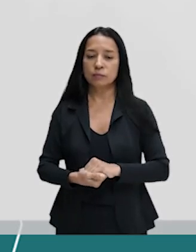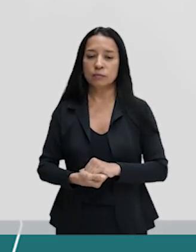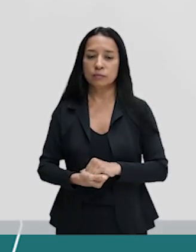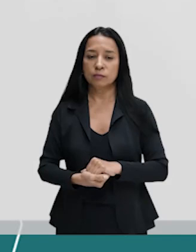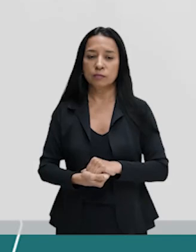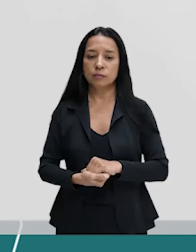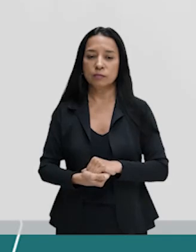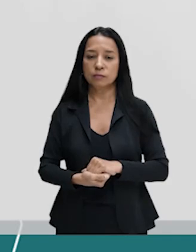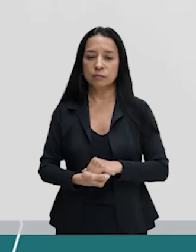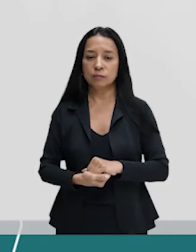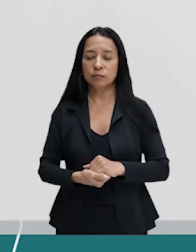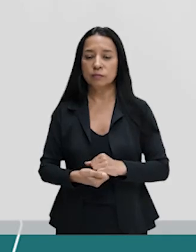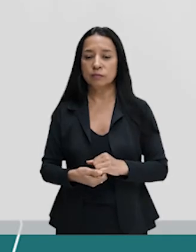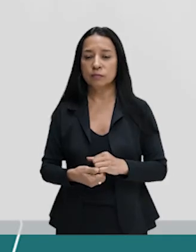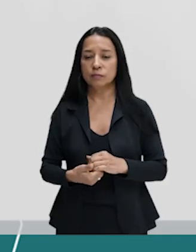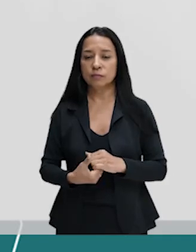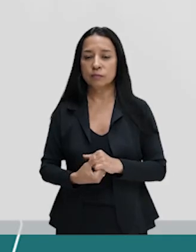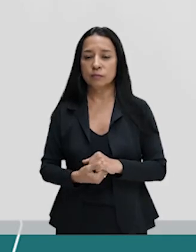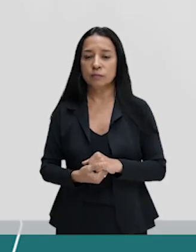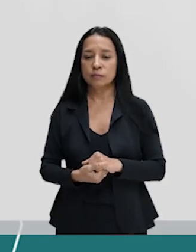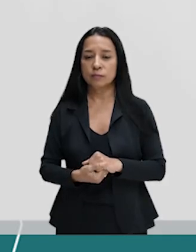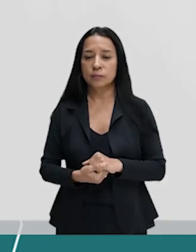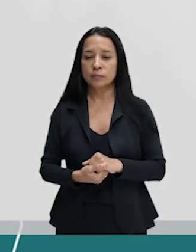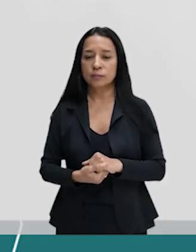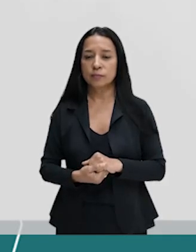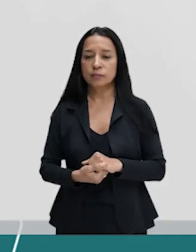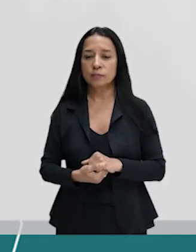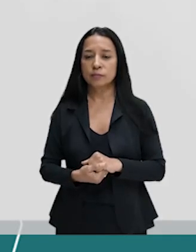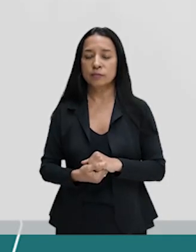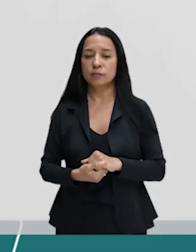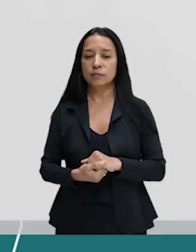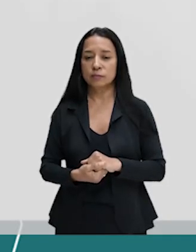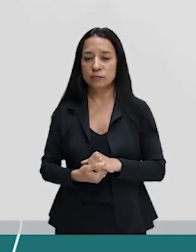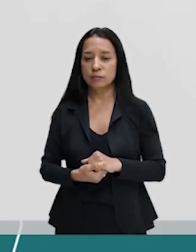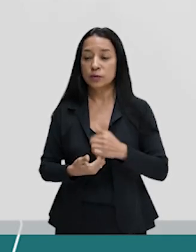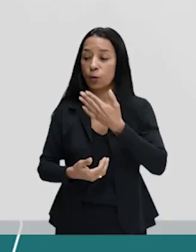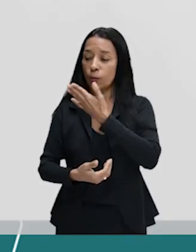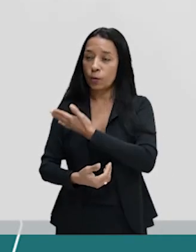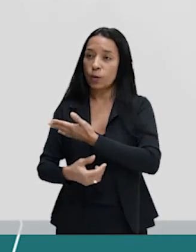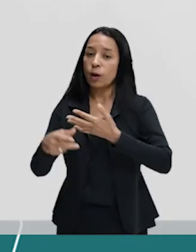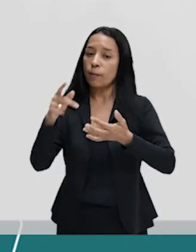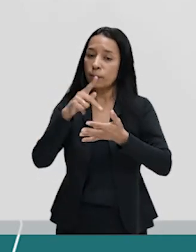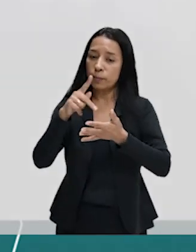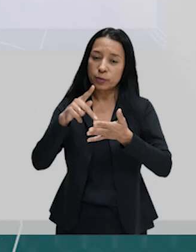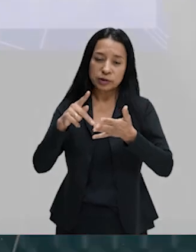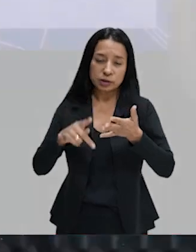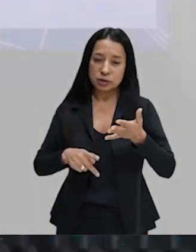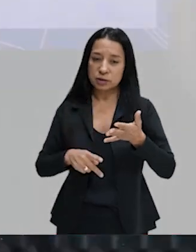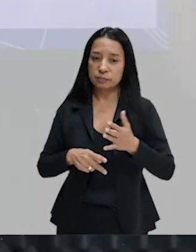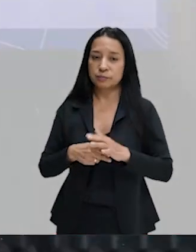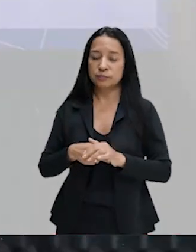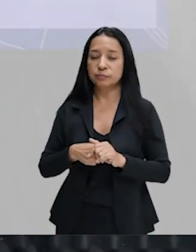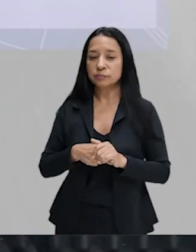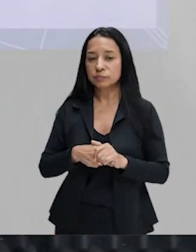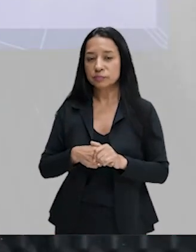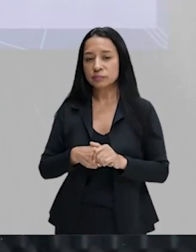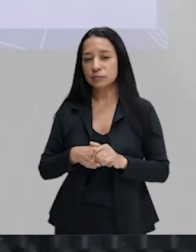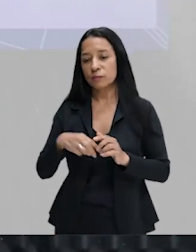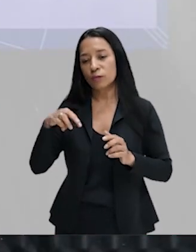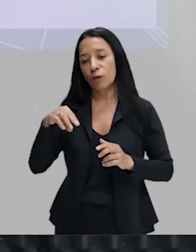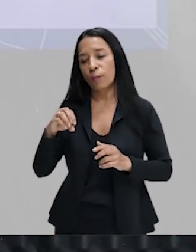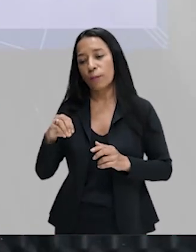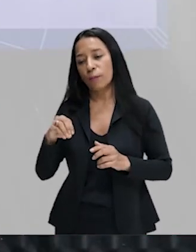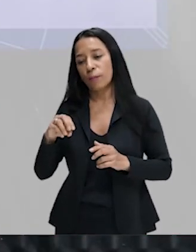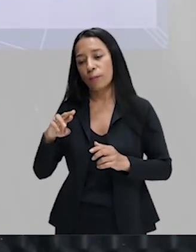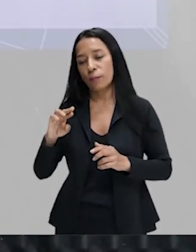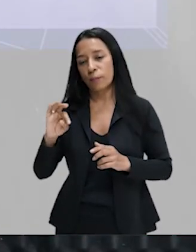chamadas Maria, fiquei sendo o da Maria do finado Zacarias, que é um trecho de Morte e Vida Severina que